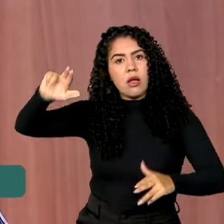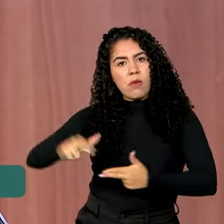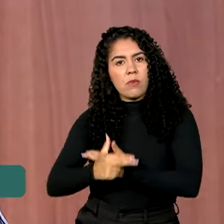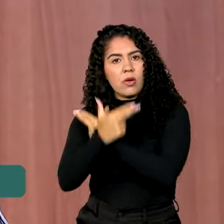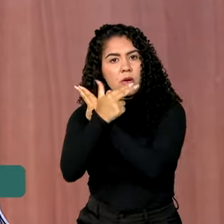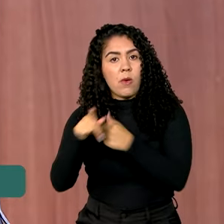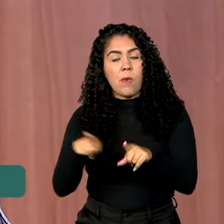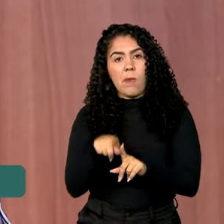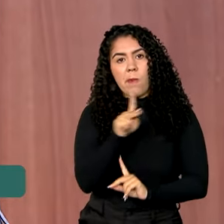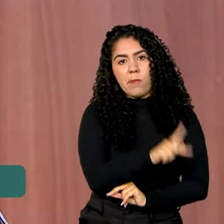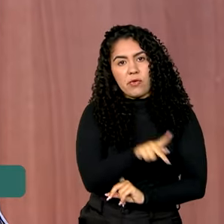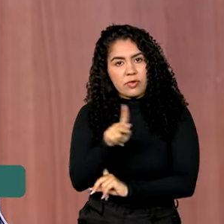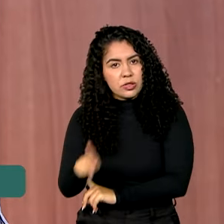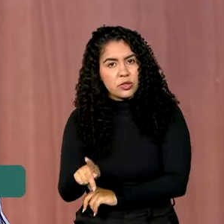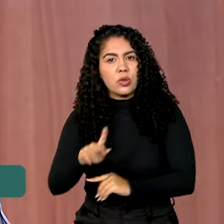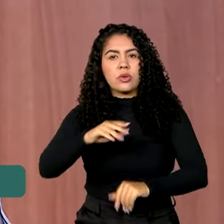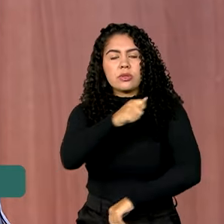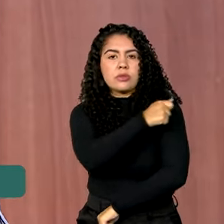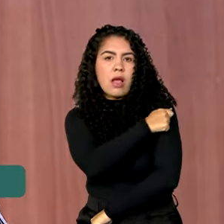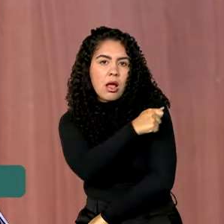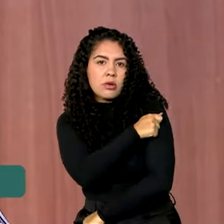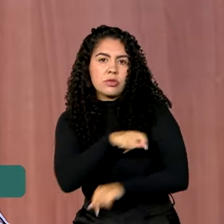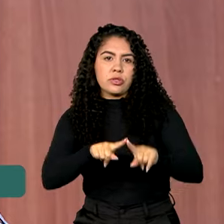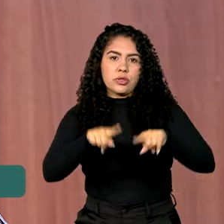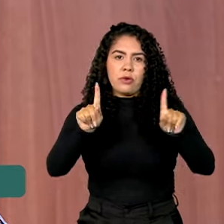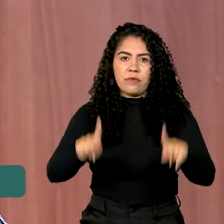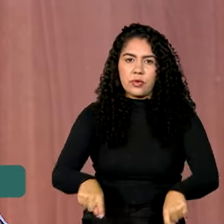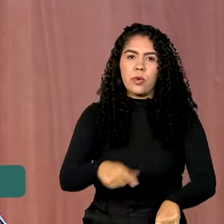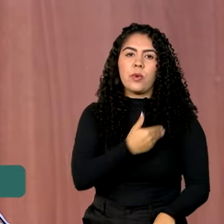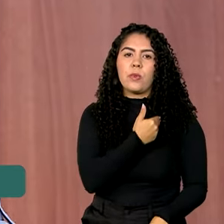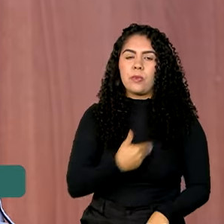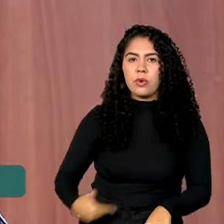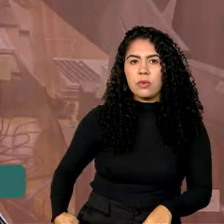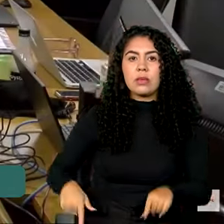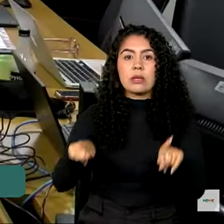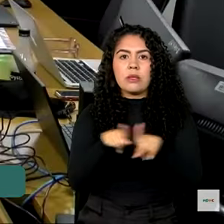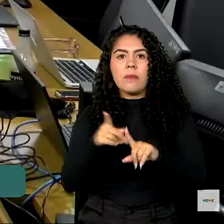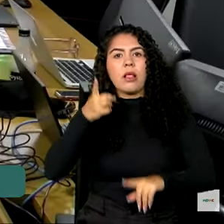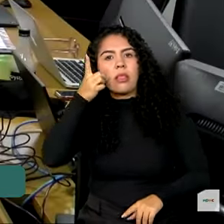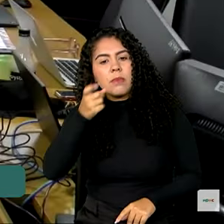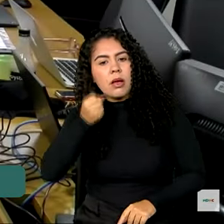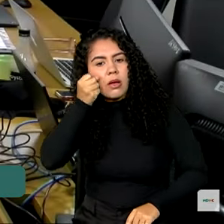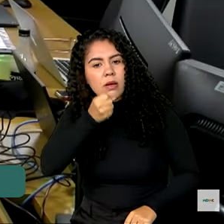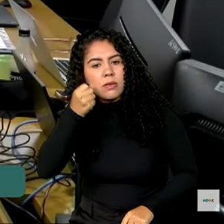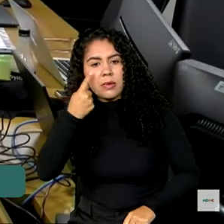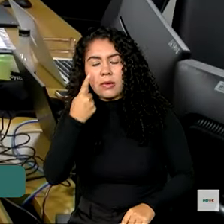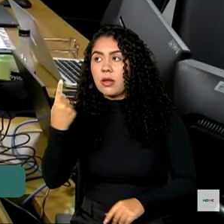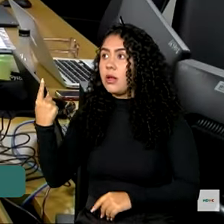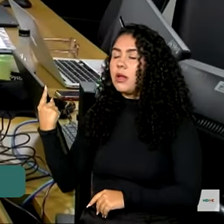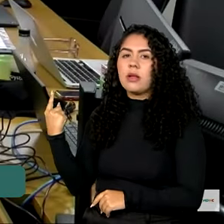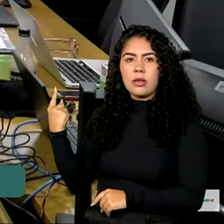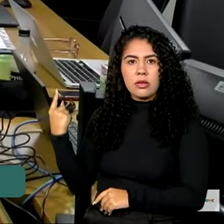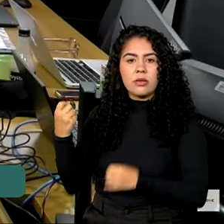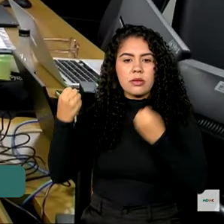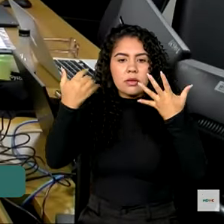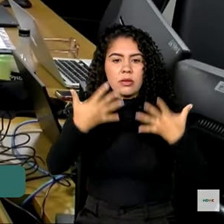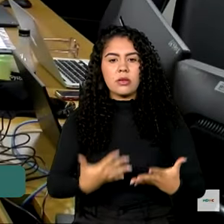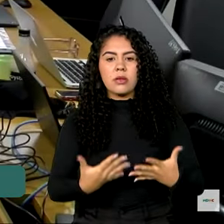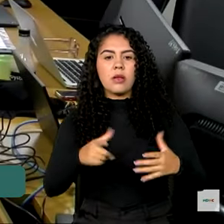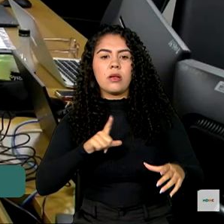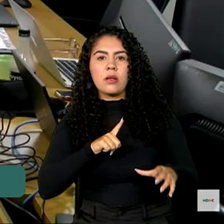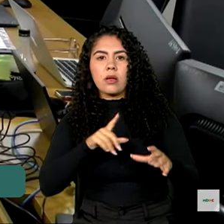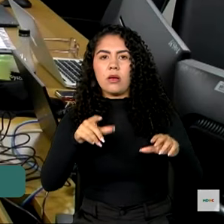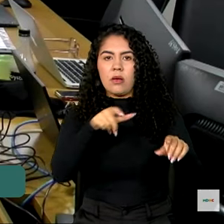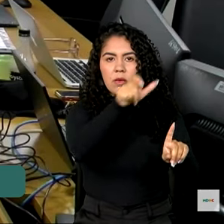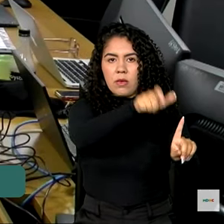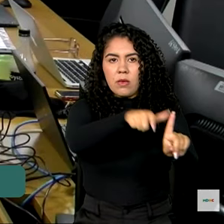professores, estudantes, servidores públicos e parlamentares. Já em setembro, o colegiado cancelou benefícios concedidos